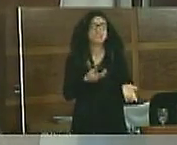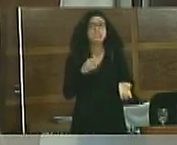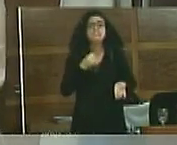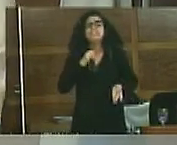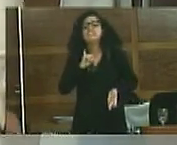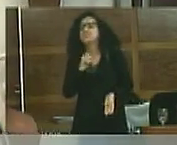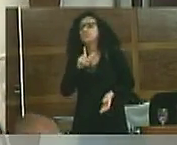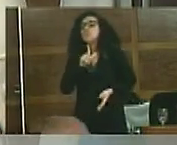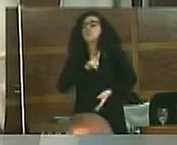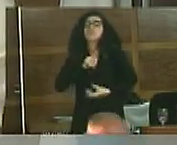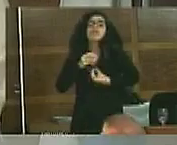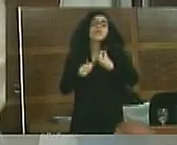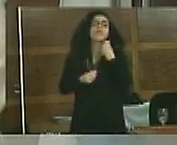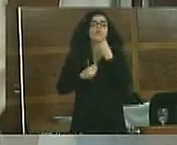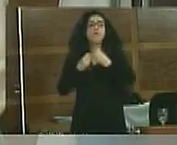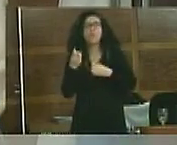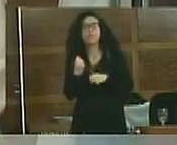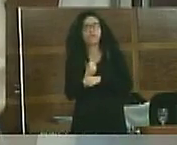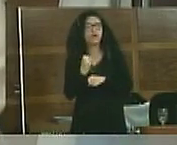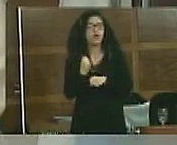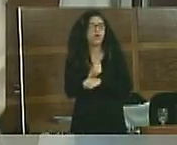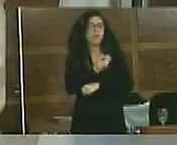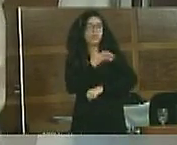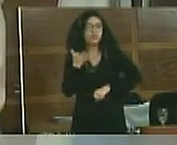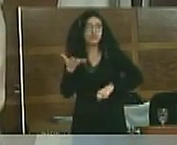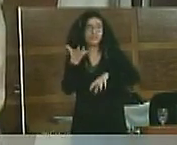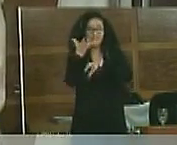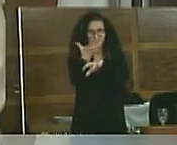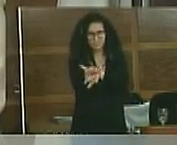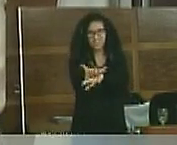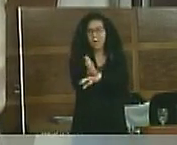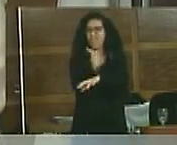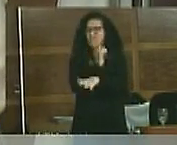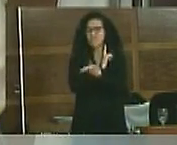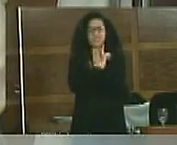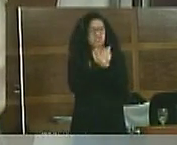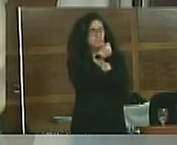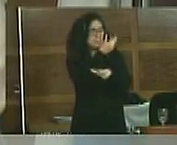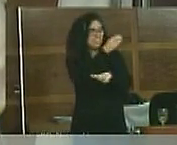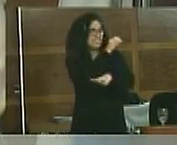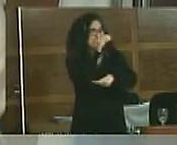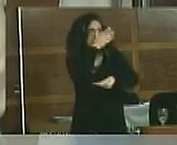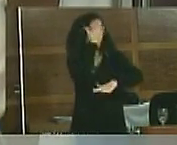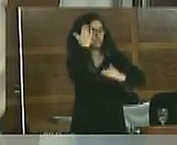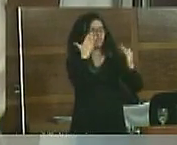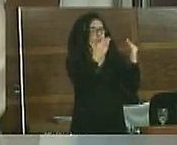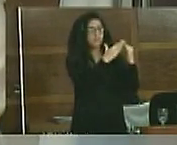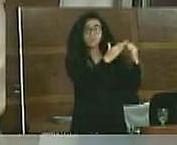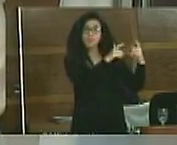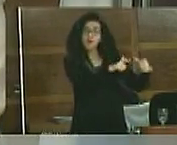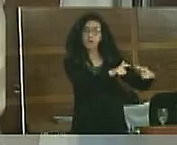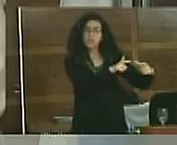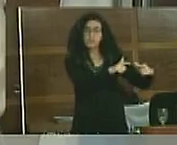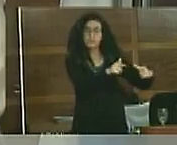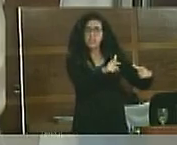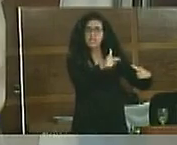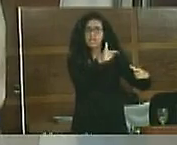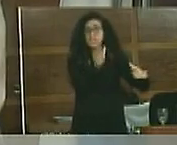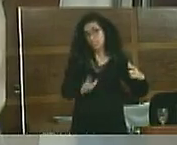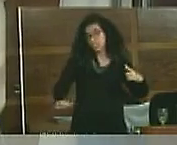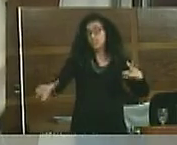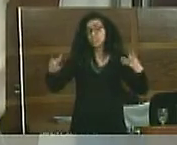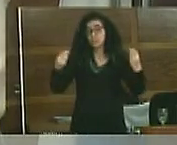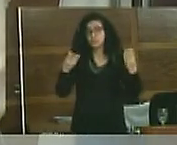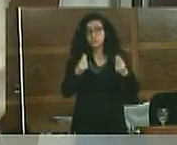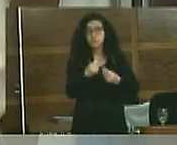existir a possibilidade da reforma da praça, ali tem mais ou menos uns 100 moradores, tem diversas crianças, e a praça que eles